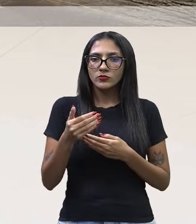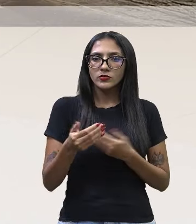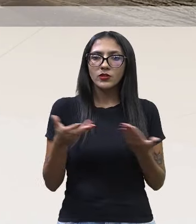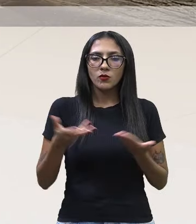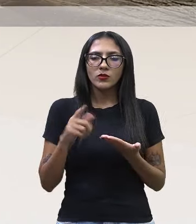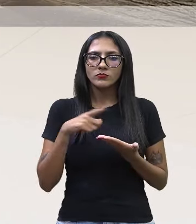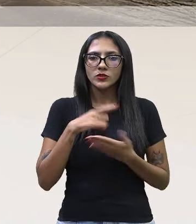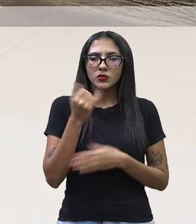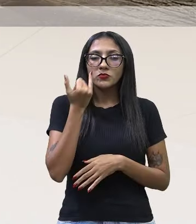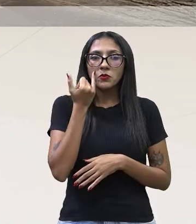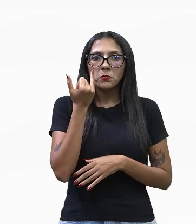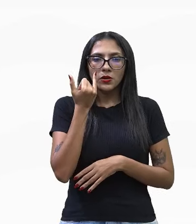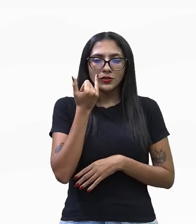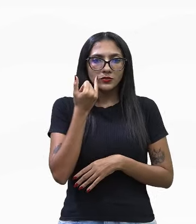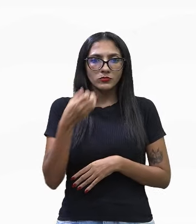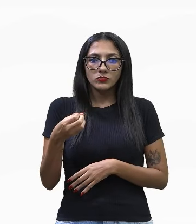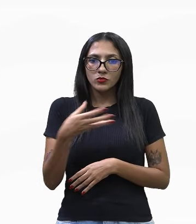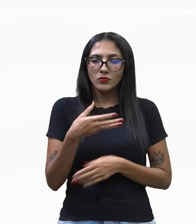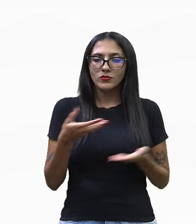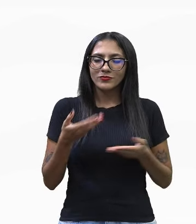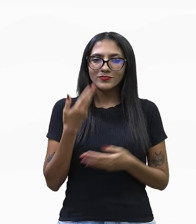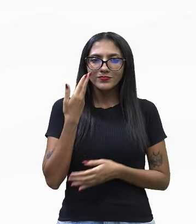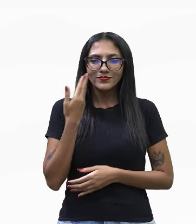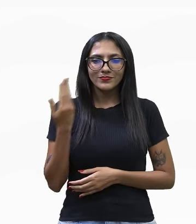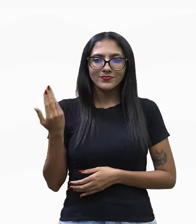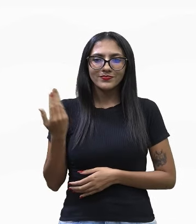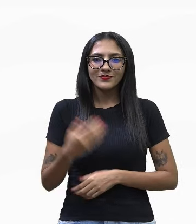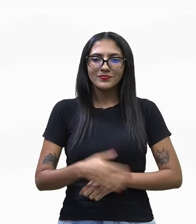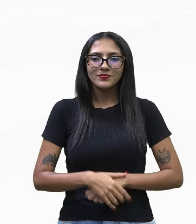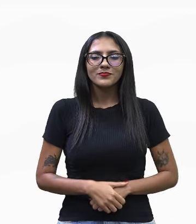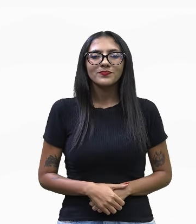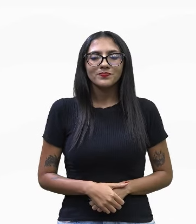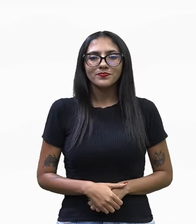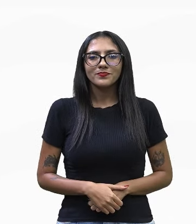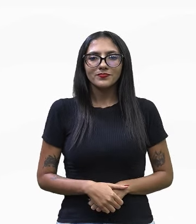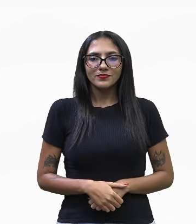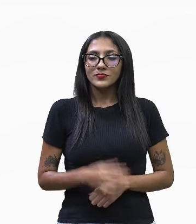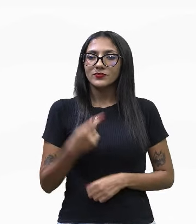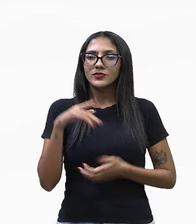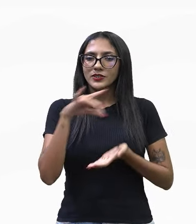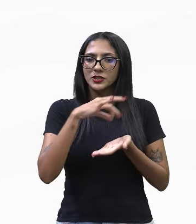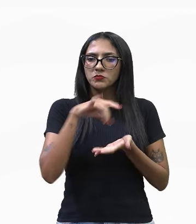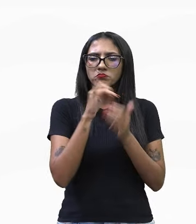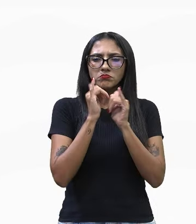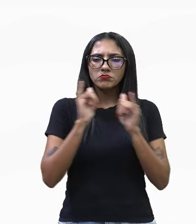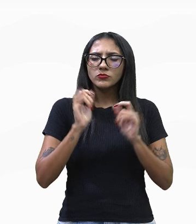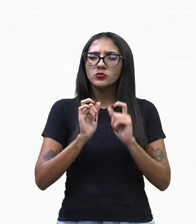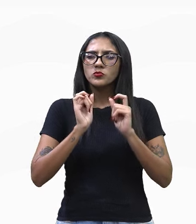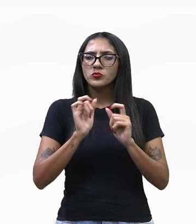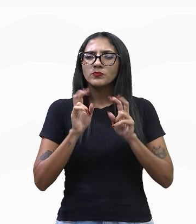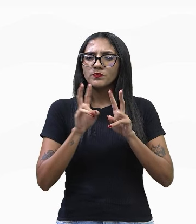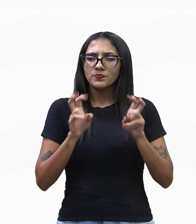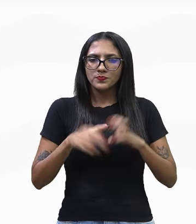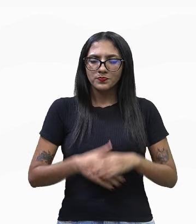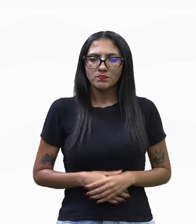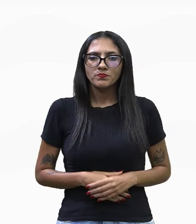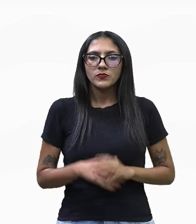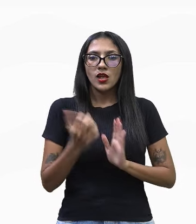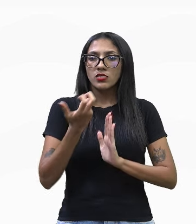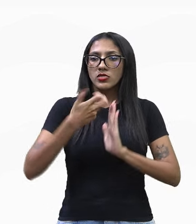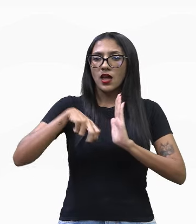notícia quentinha para ser dada aqui então de olho na tela para não perder semea News aí vem trazendo a seguinte Manchete